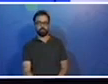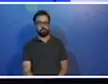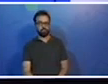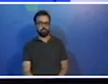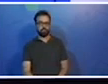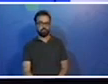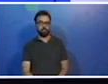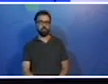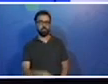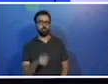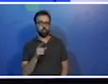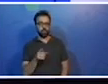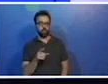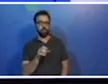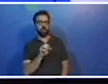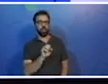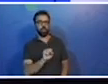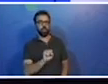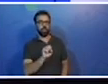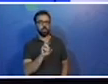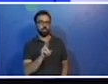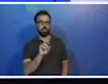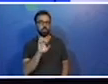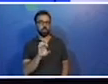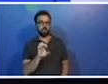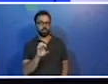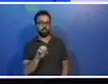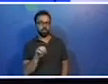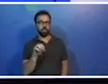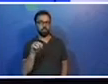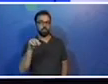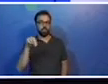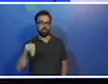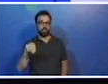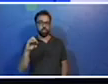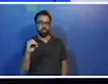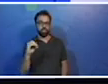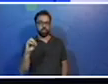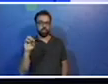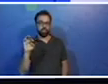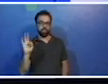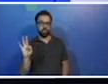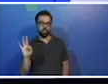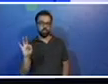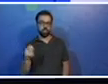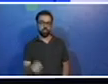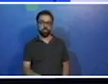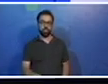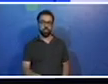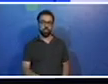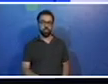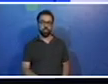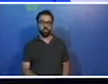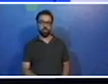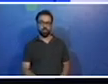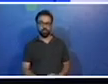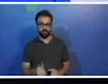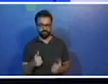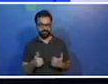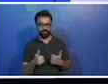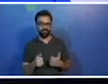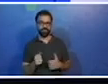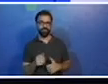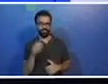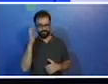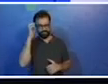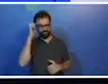You are not playing. Você não está jogando, você não está brincando. Beleza, pessoal?